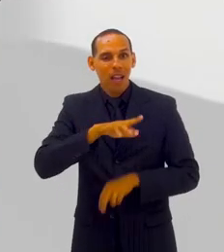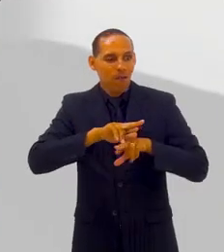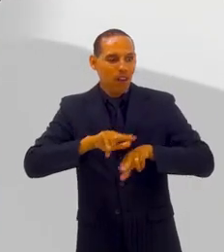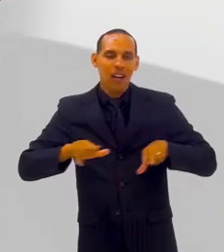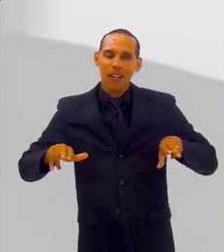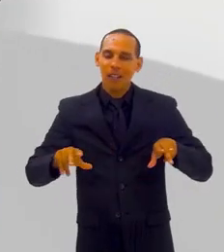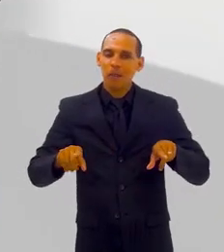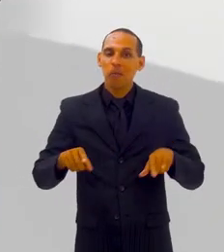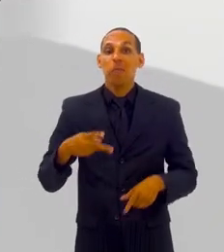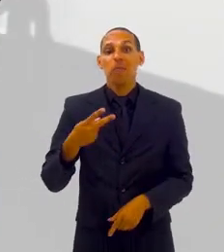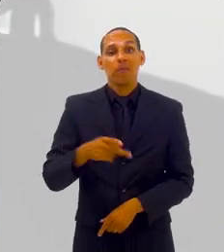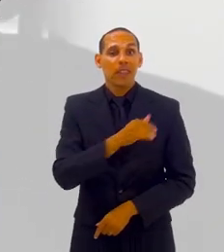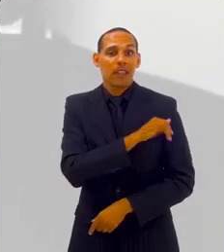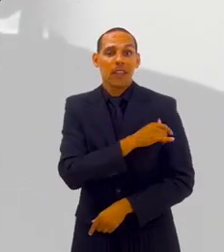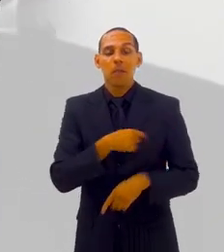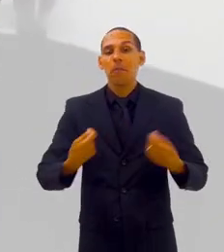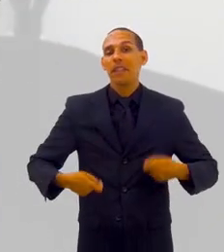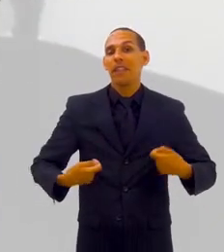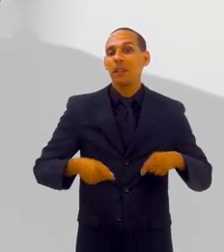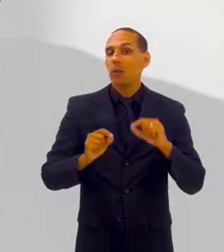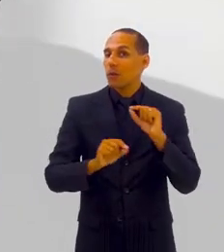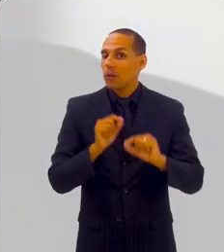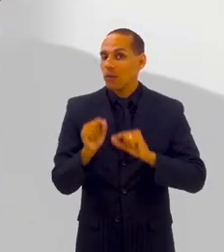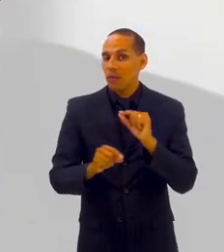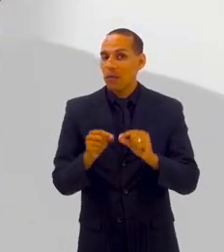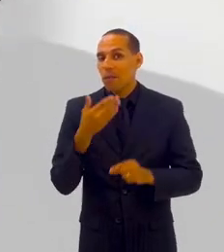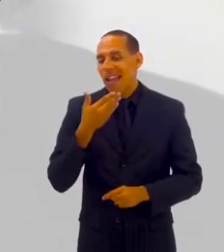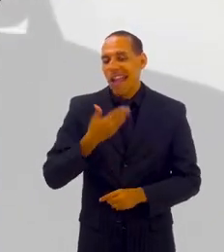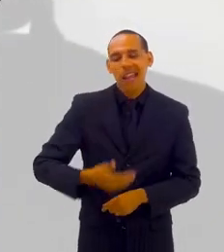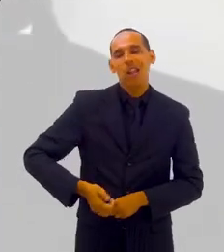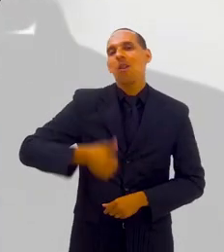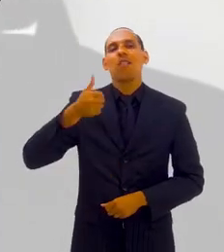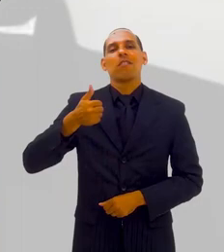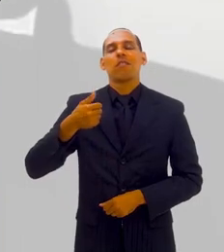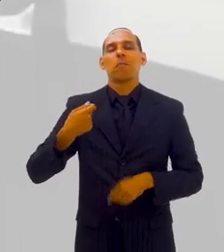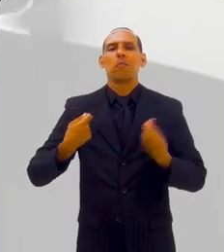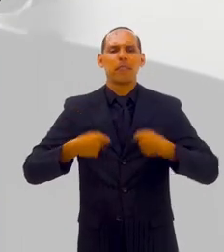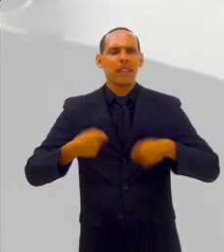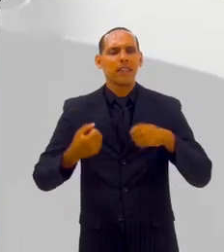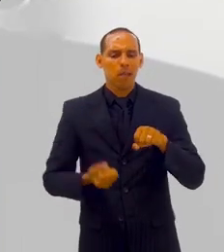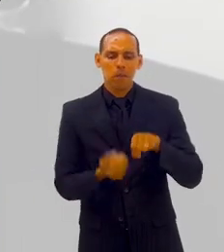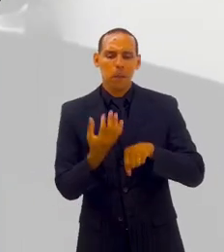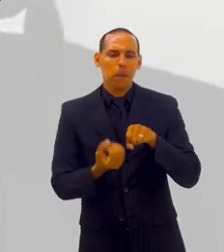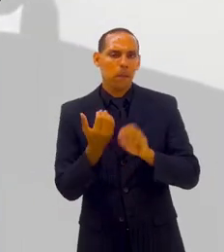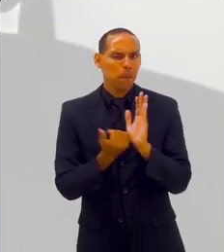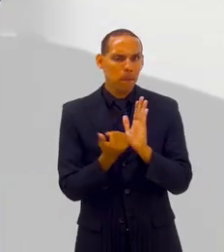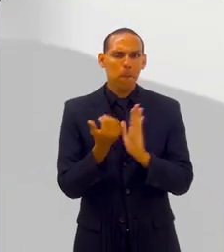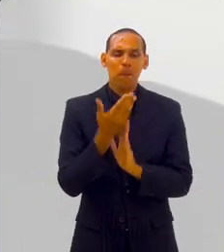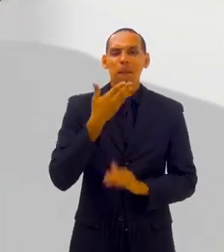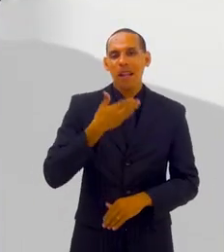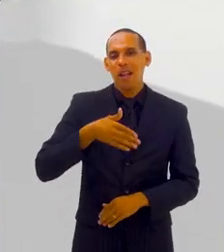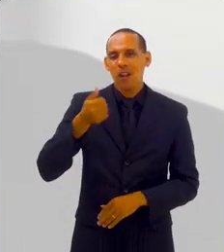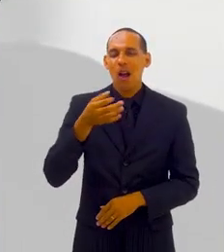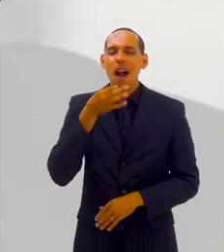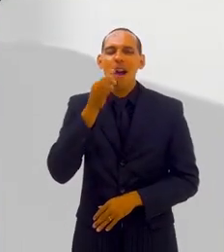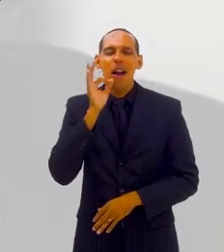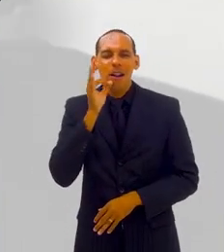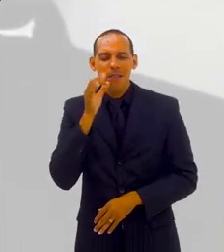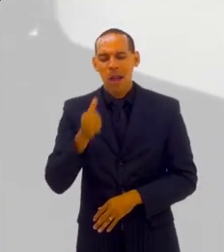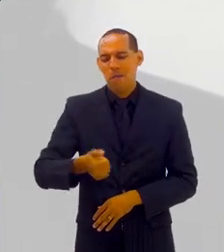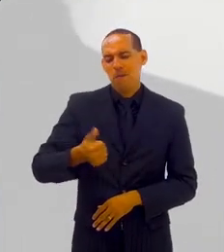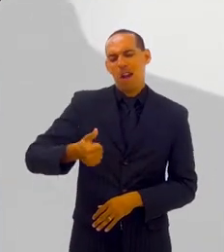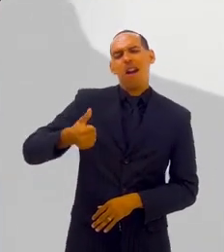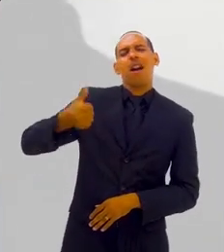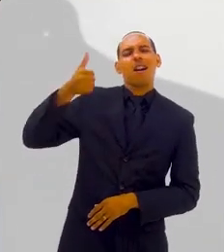áreas e o que o Rio de Janeiro tem que ter é melhor ou seja a gente tem que produzir melhor a gente tem que produzir cafés